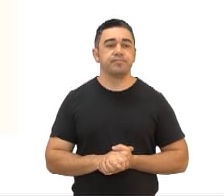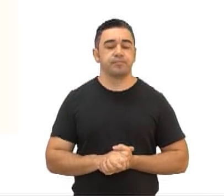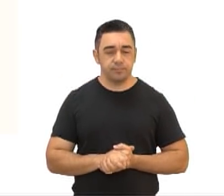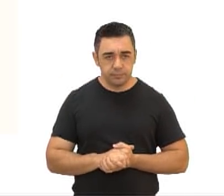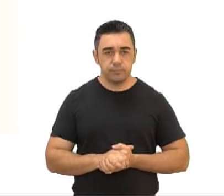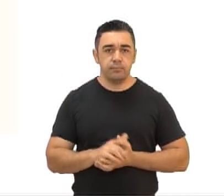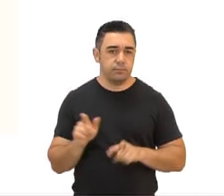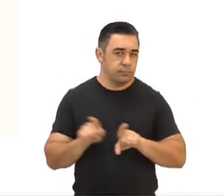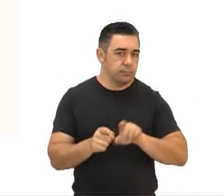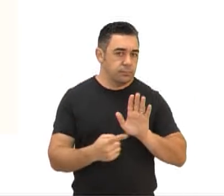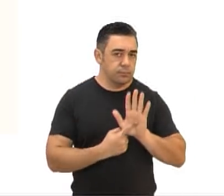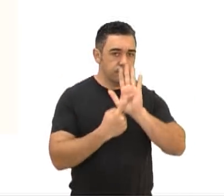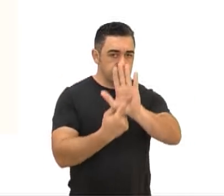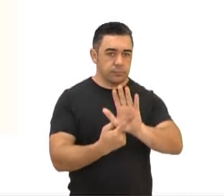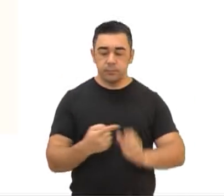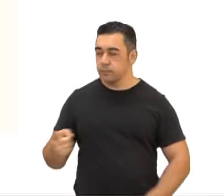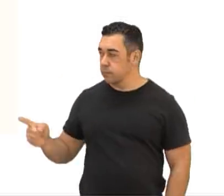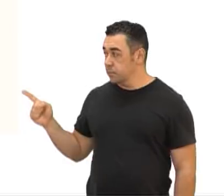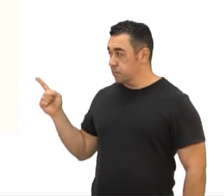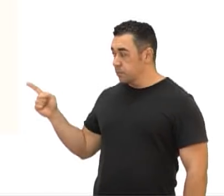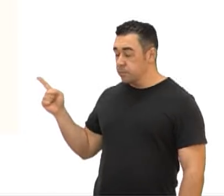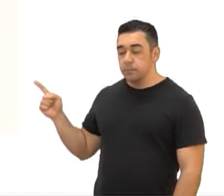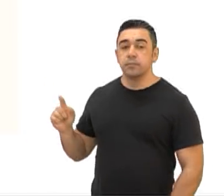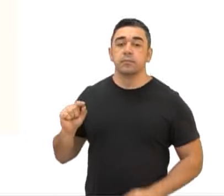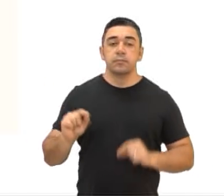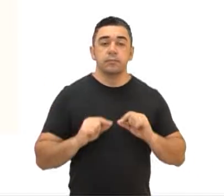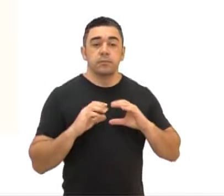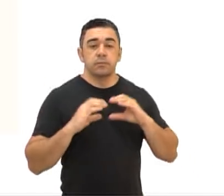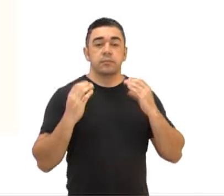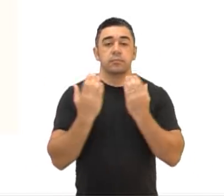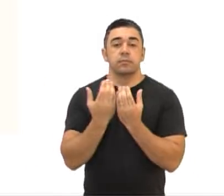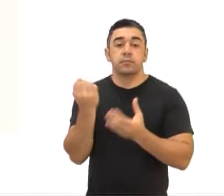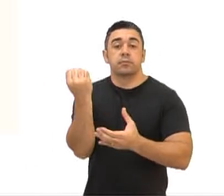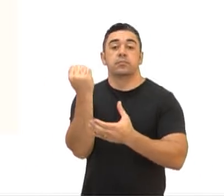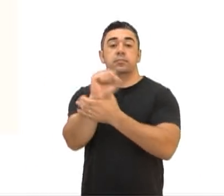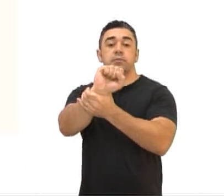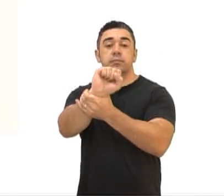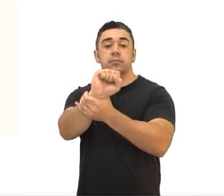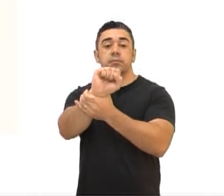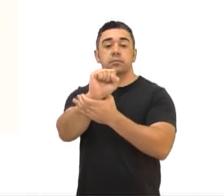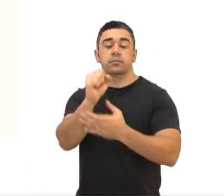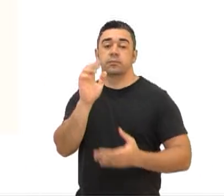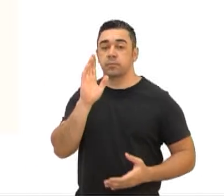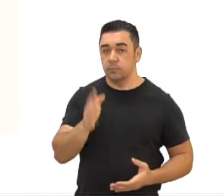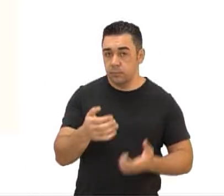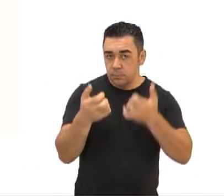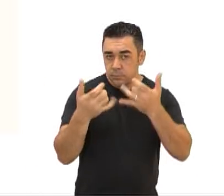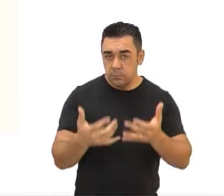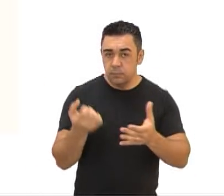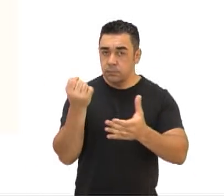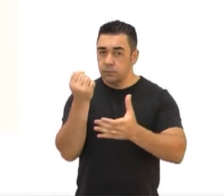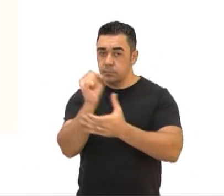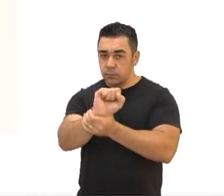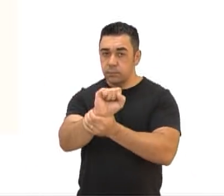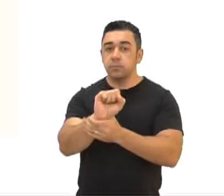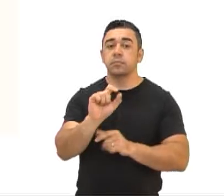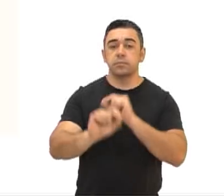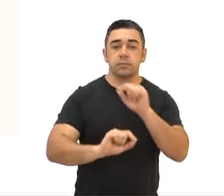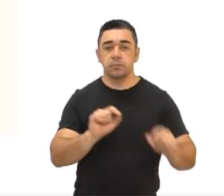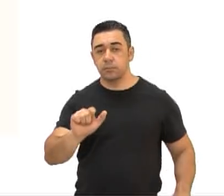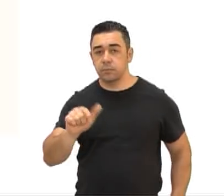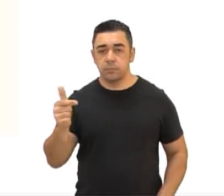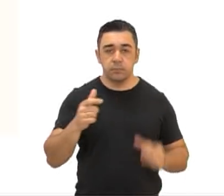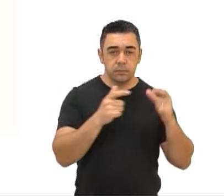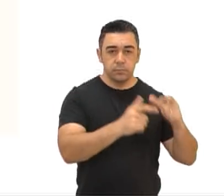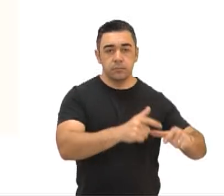Ainda eu quis trazer para vocês a relação ali das comunidades quilombolas, que a gente já tratou quando falou de outras regiões, mas não tem como